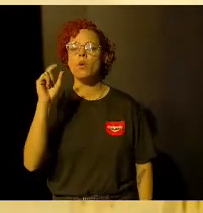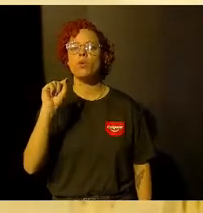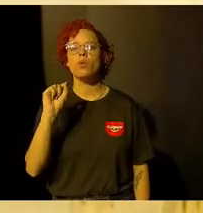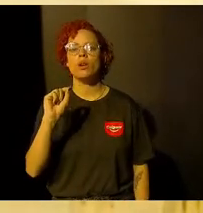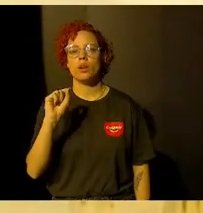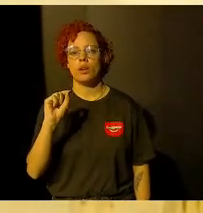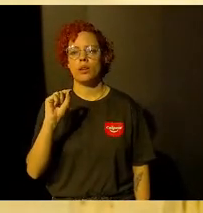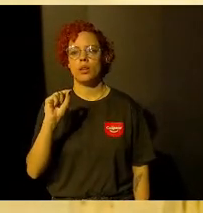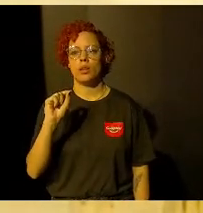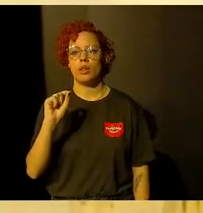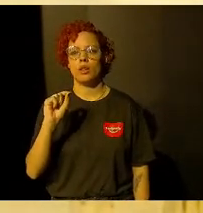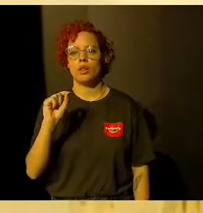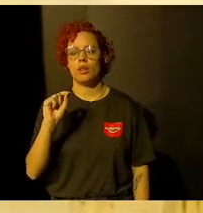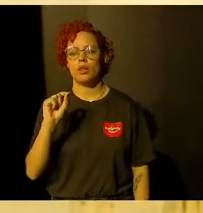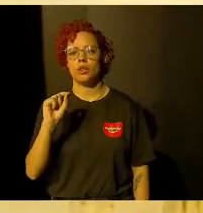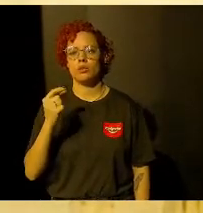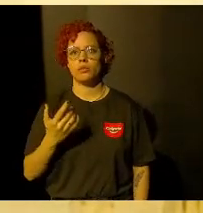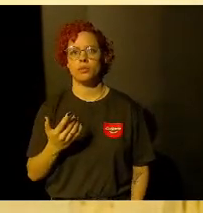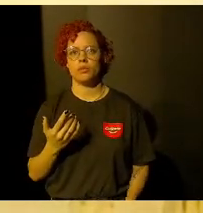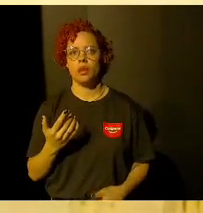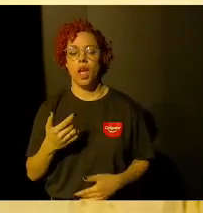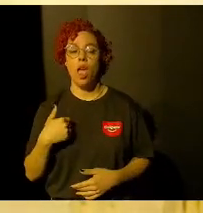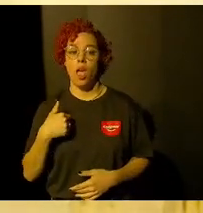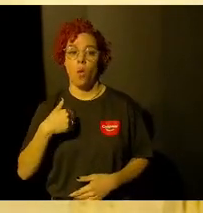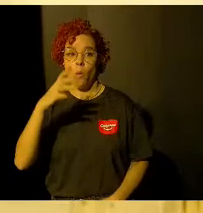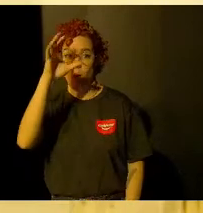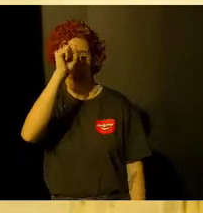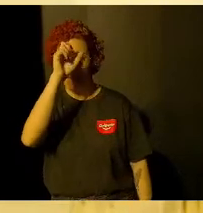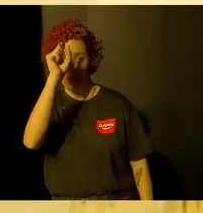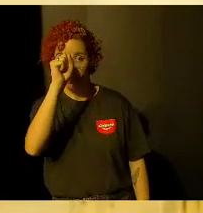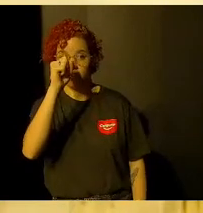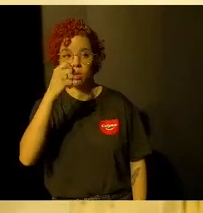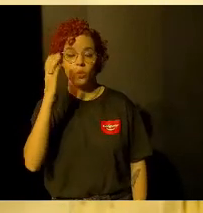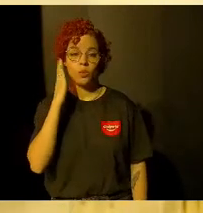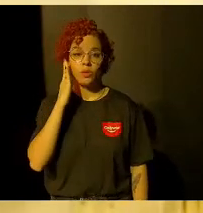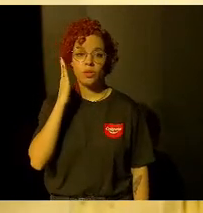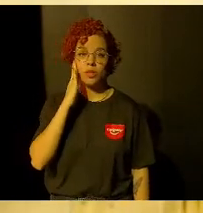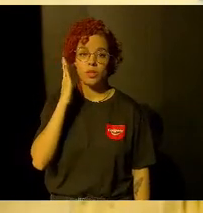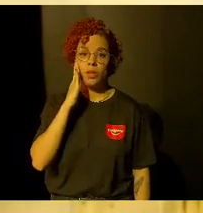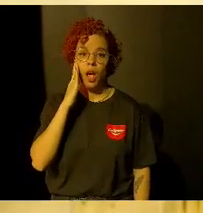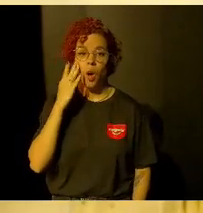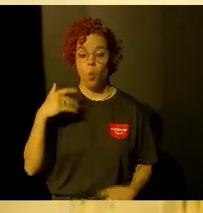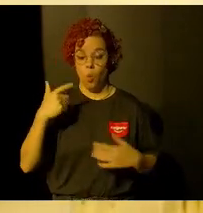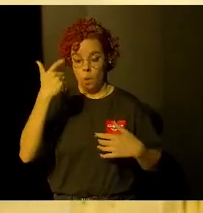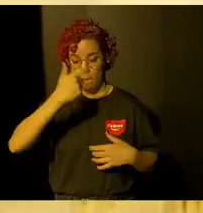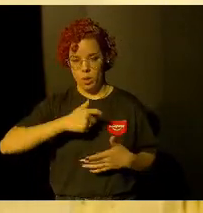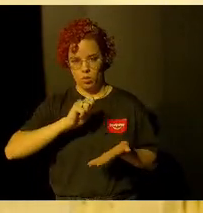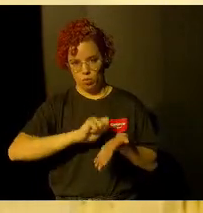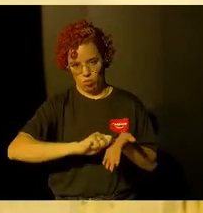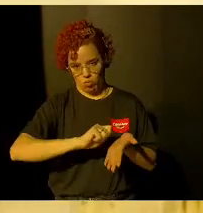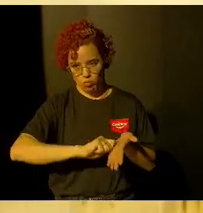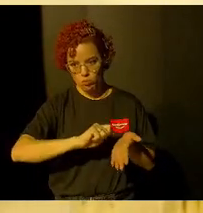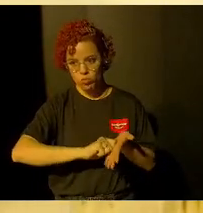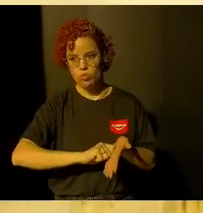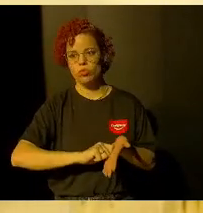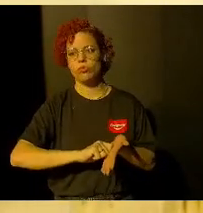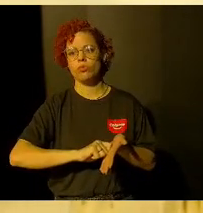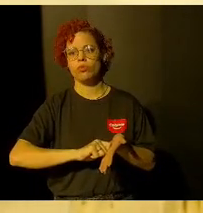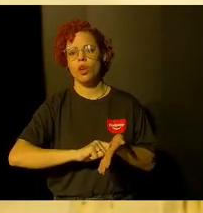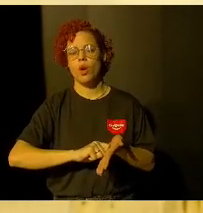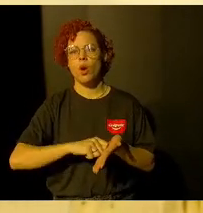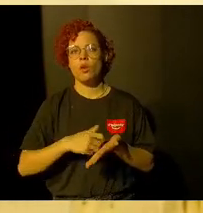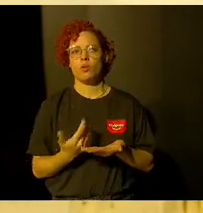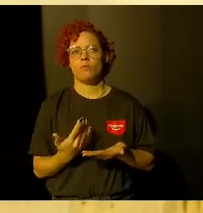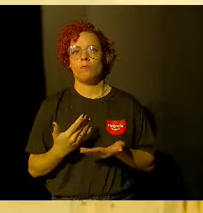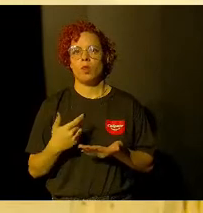nos censurarmos Ou pelo menos foi o que eu aprendi ou é o que eu sei enquanto escritora aquilo que me dói quando eu estou